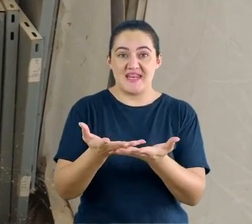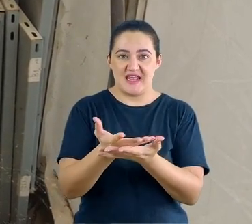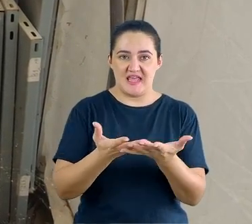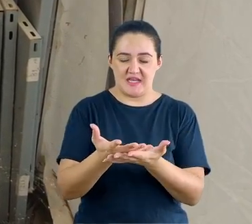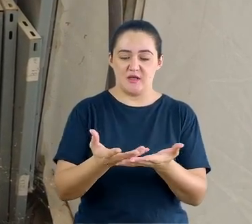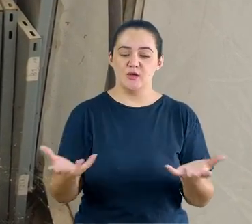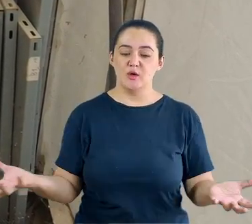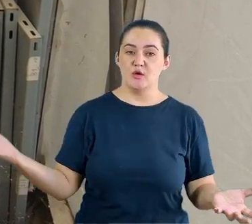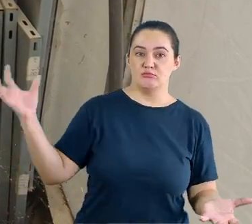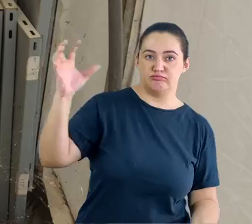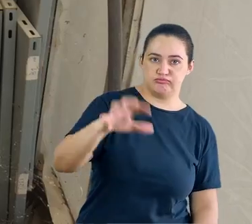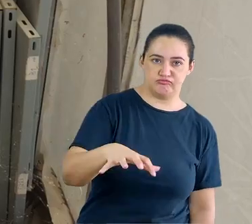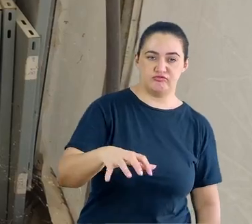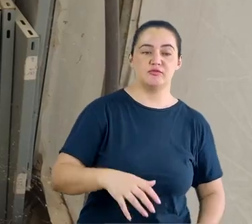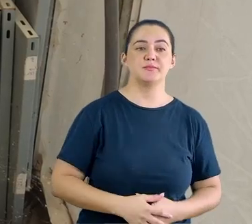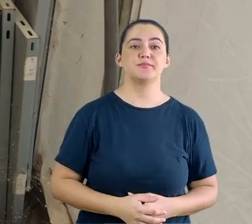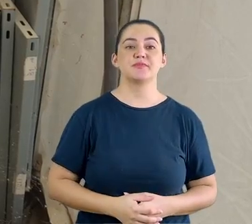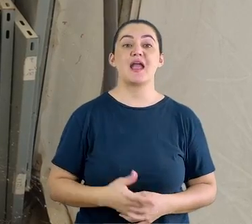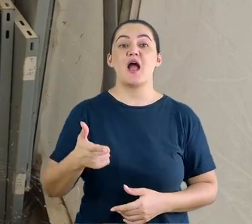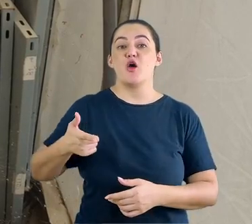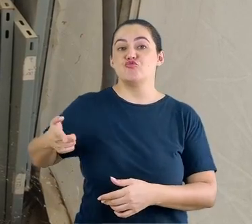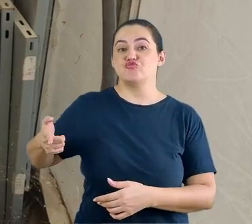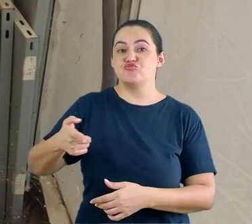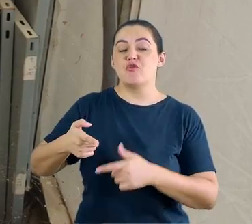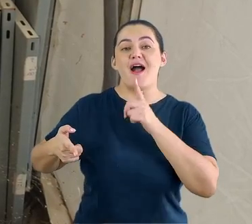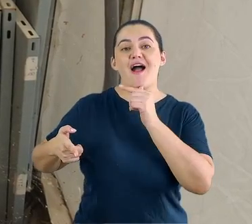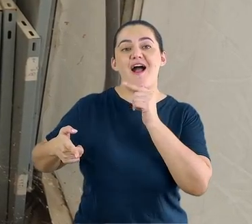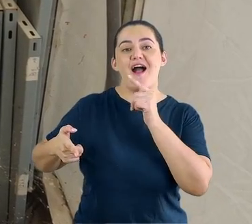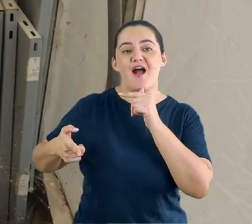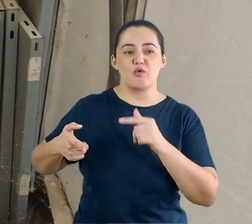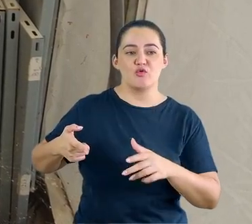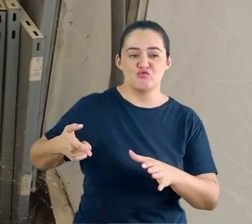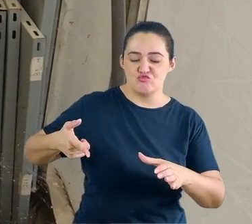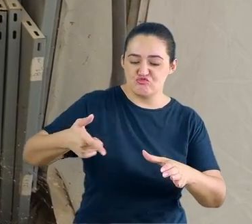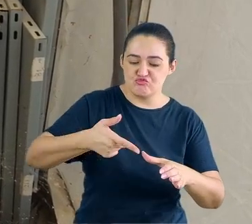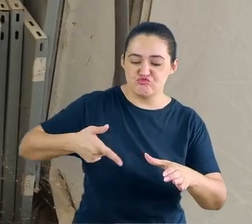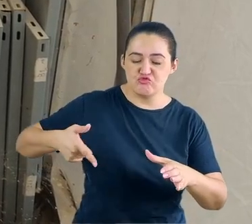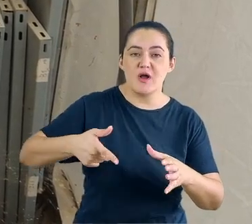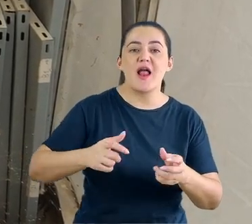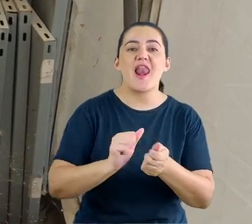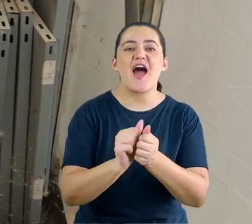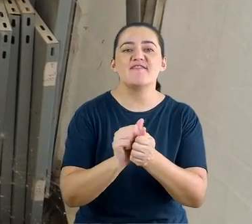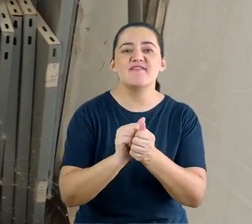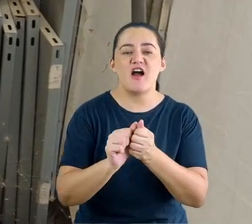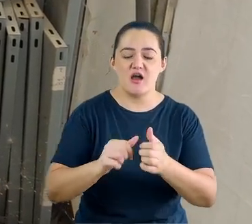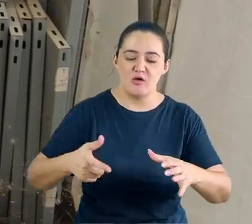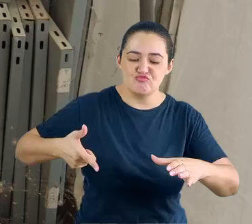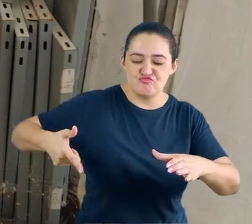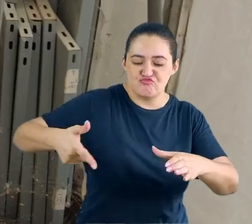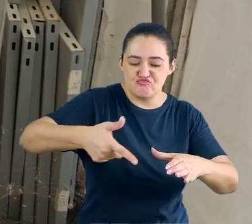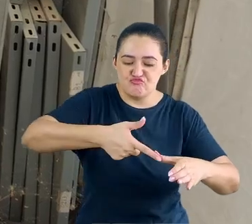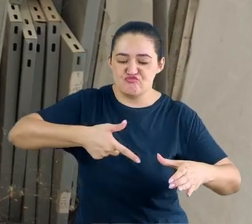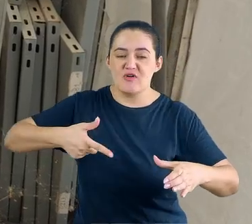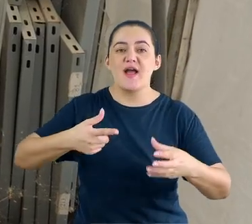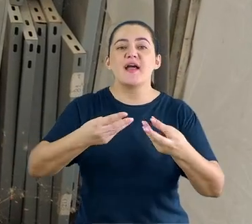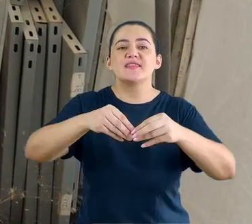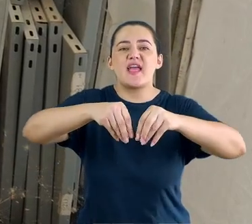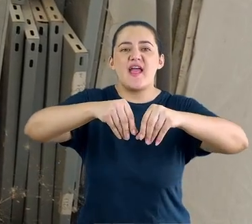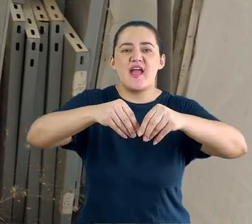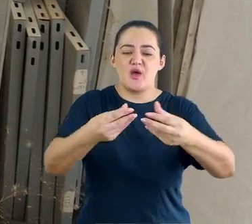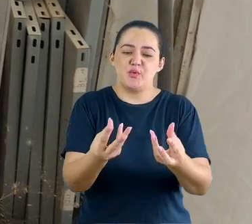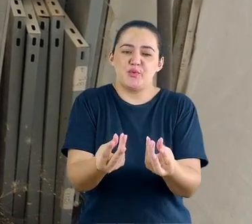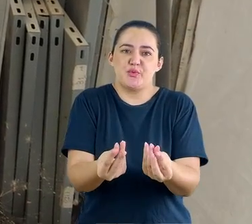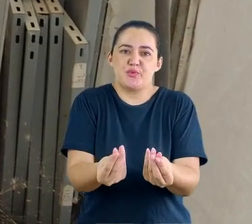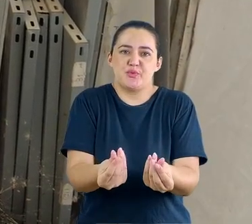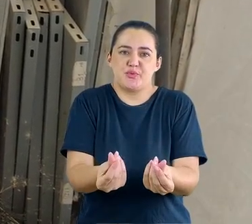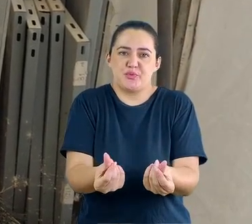jogam aqui e com uma mangueira d'água, eles começam a lavar todo o ambiente e aí é lógico